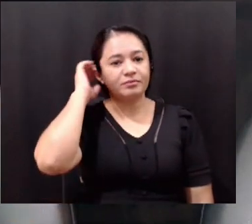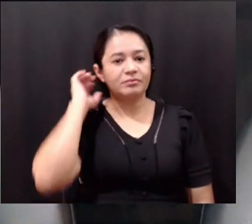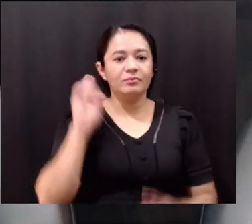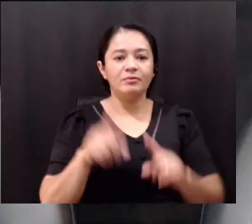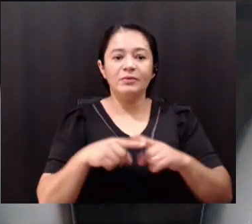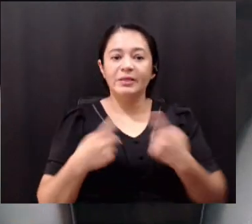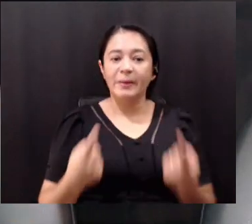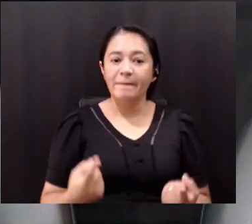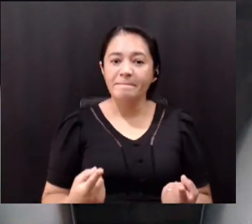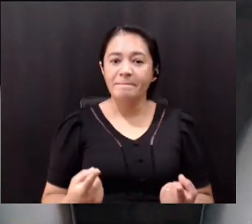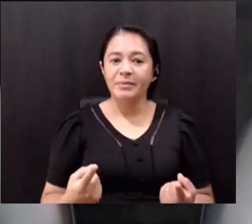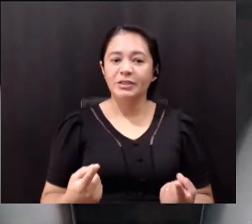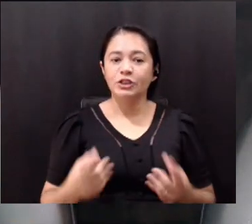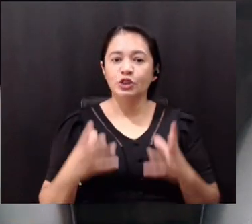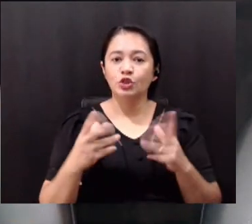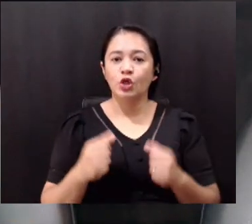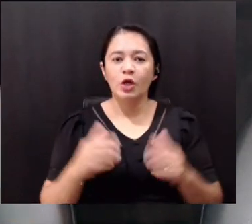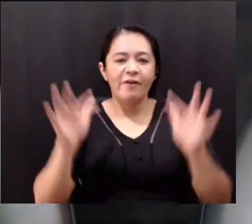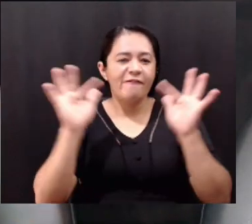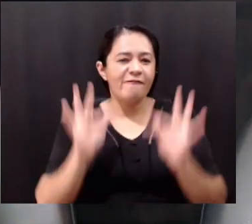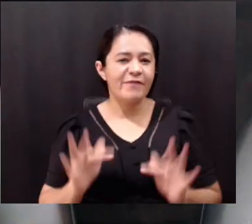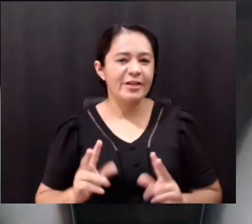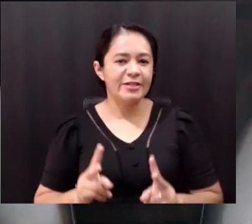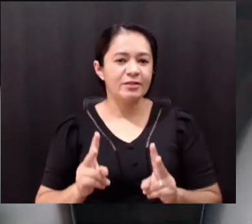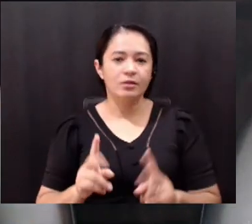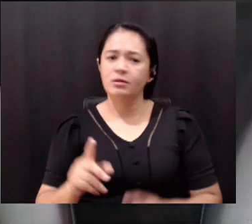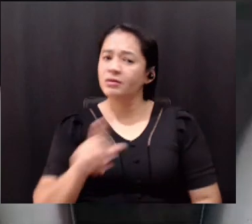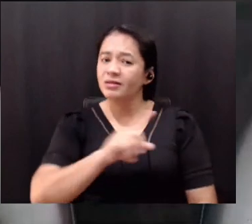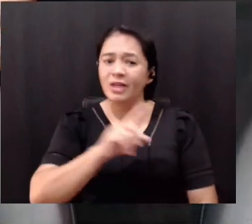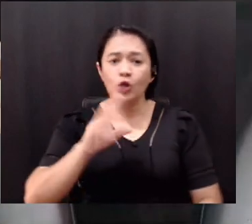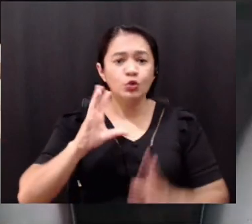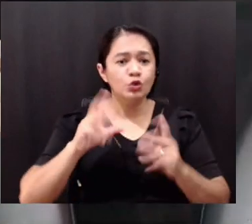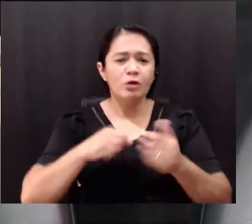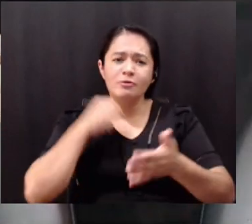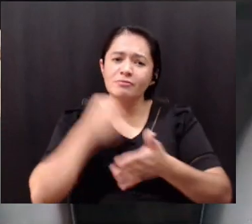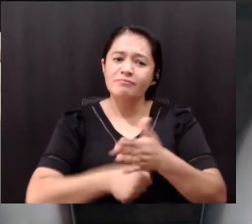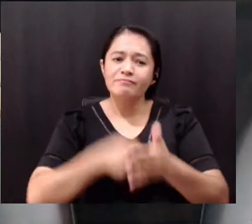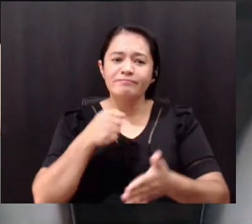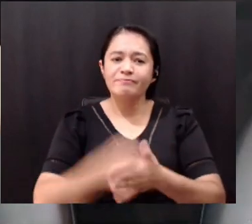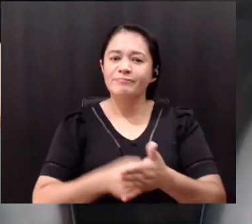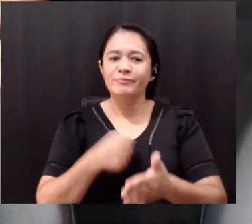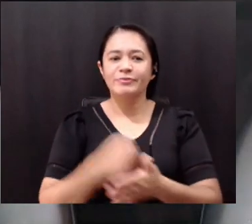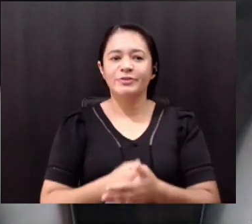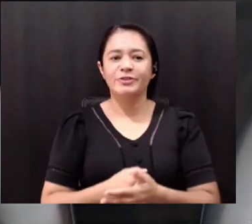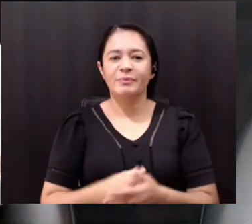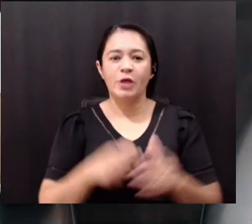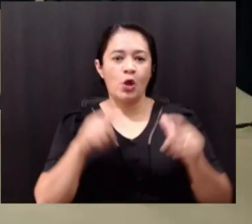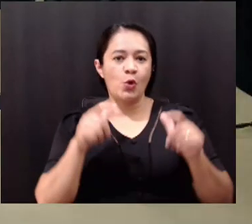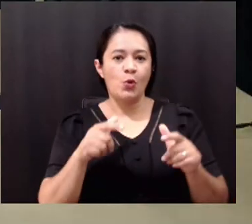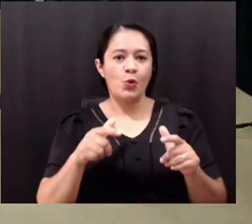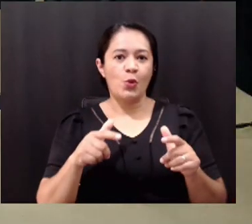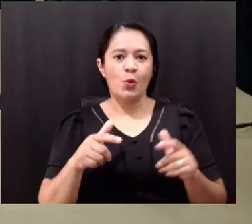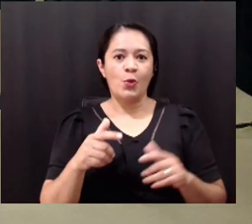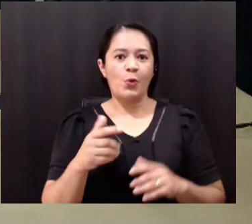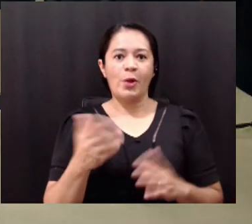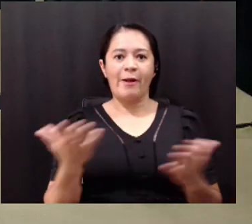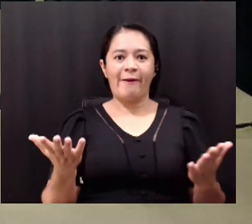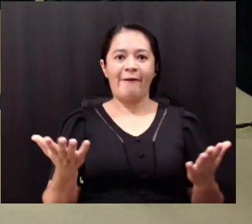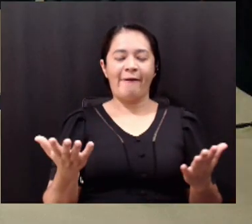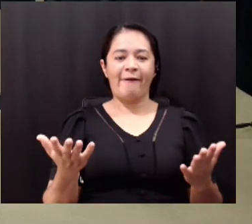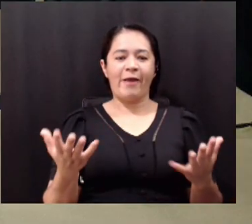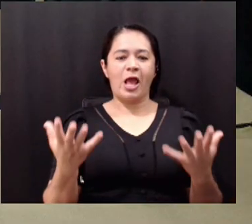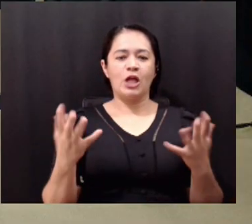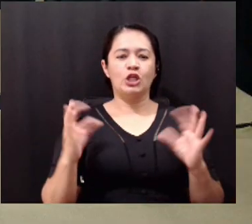mundo continua lutando. Exato. Né? Porque não tem esse momento, esse lugar do paraíso, né? Verdade. A rede social é o mundo